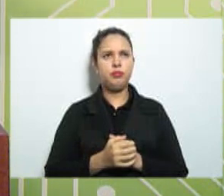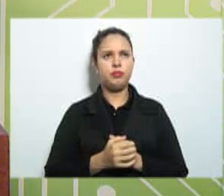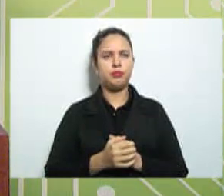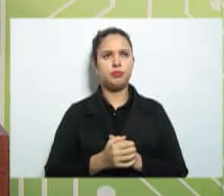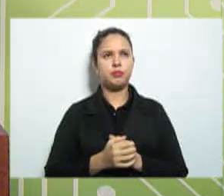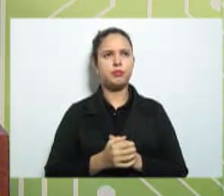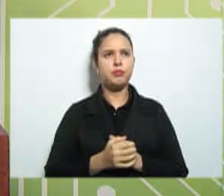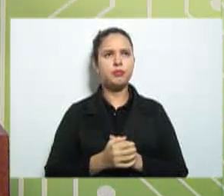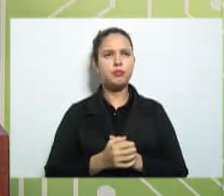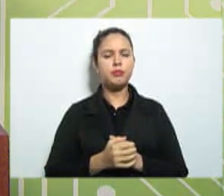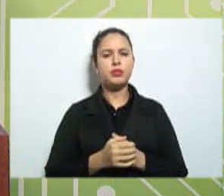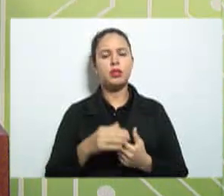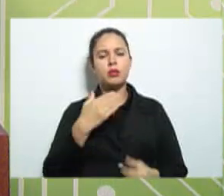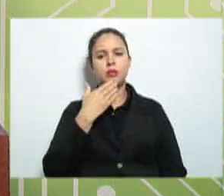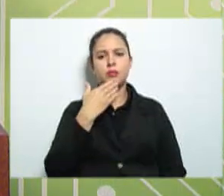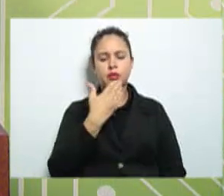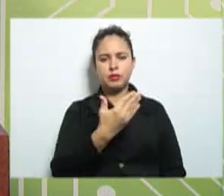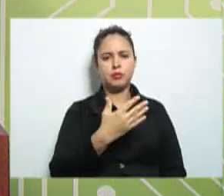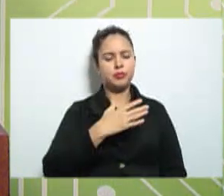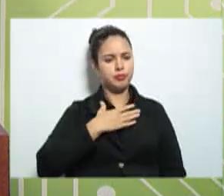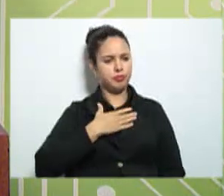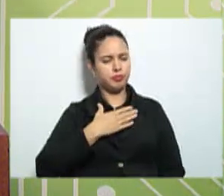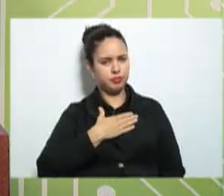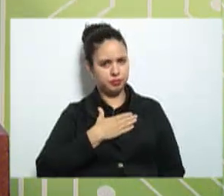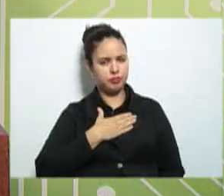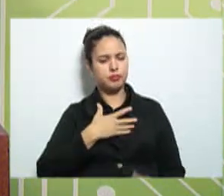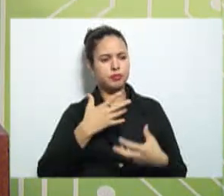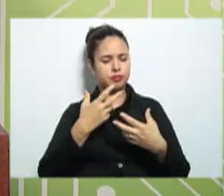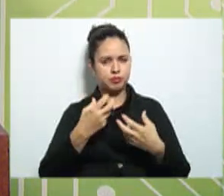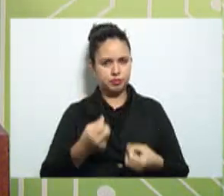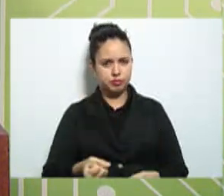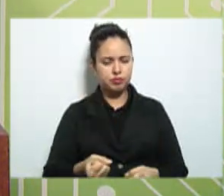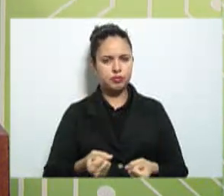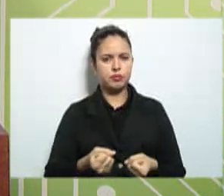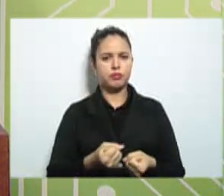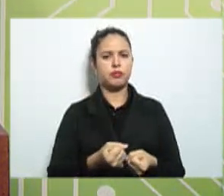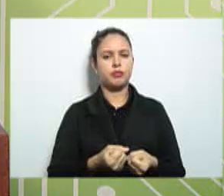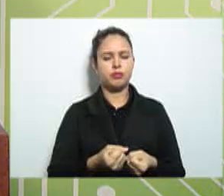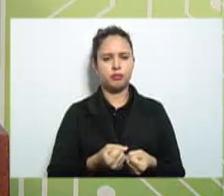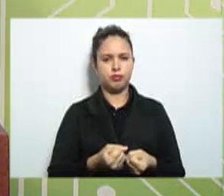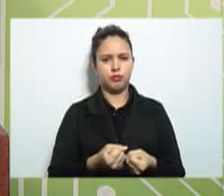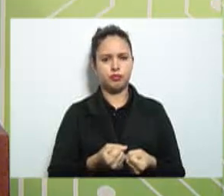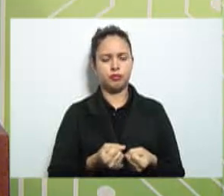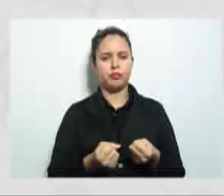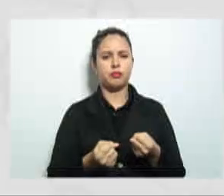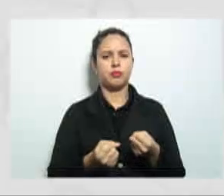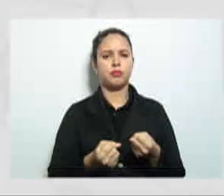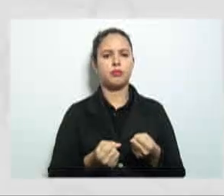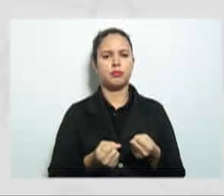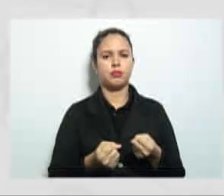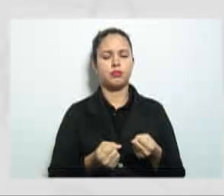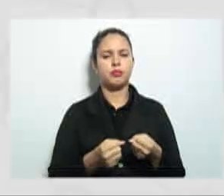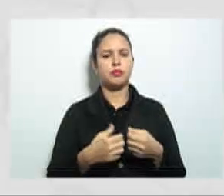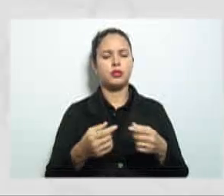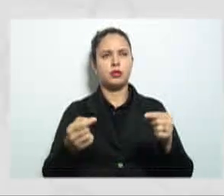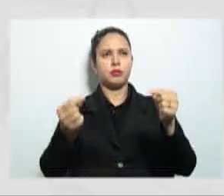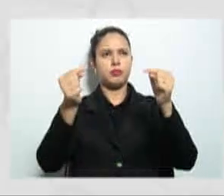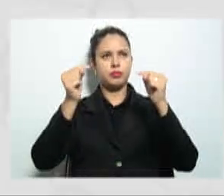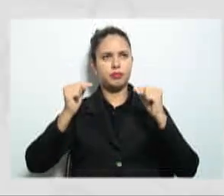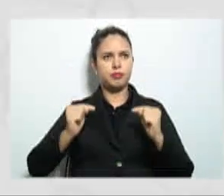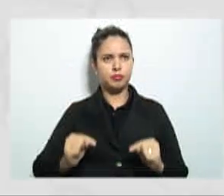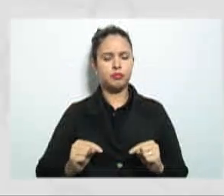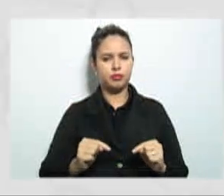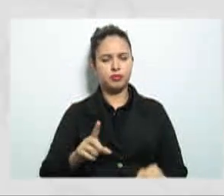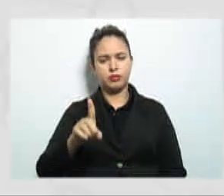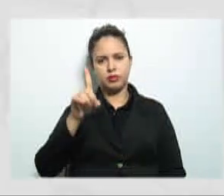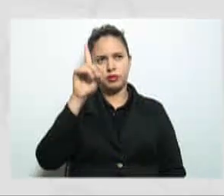dizer, eu estou pedindo para que o meu pedido seja aceito, seja considerado. E aí embaixo, a data de onde